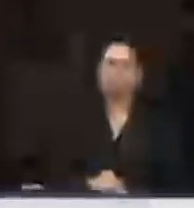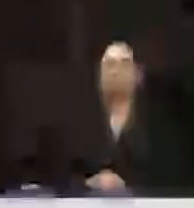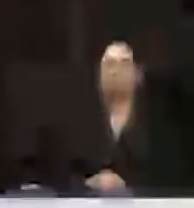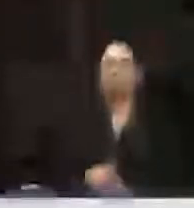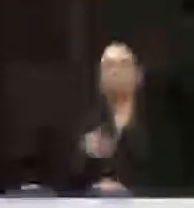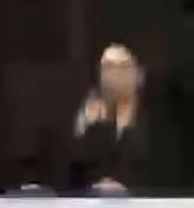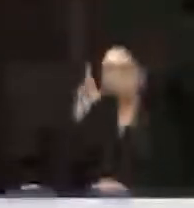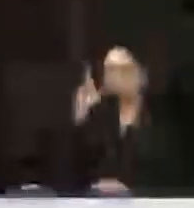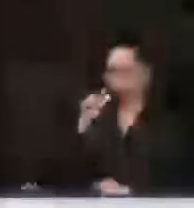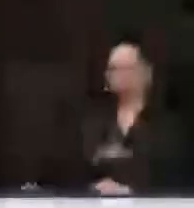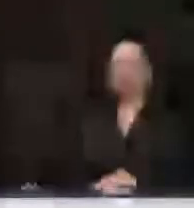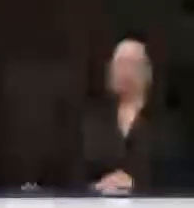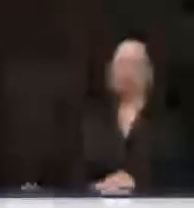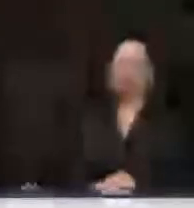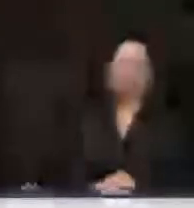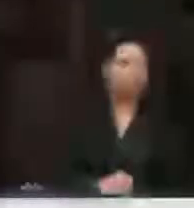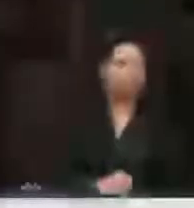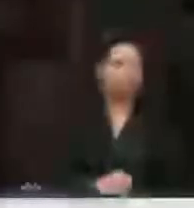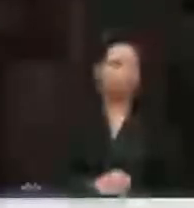ontem